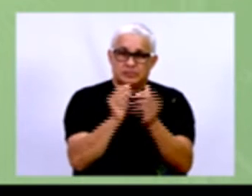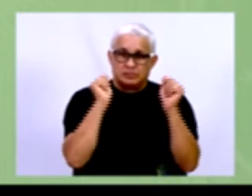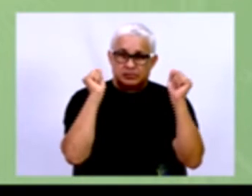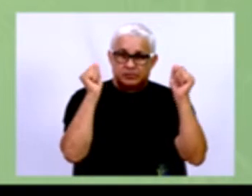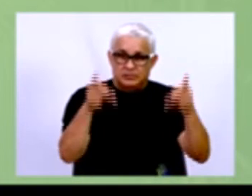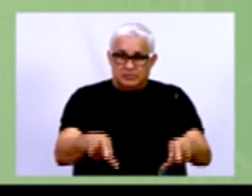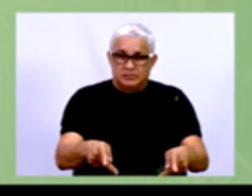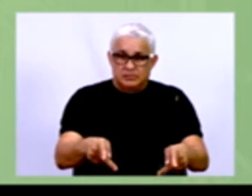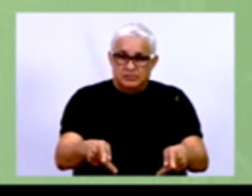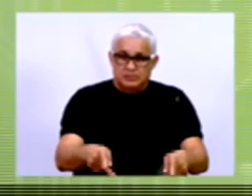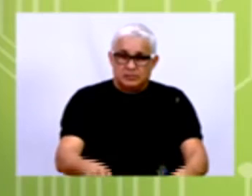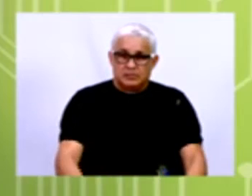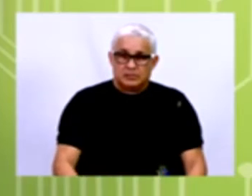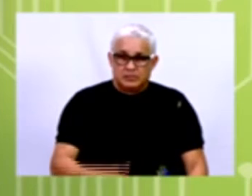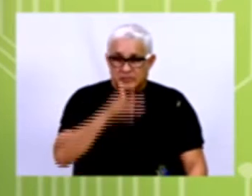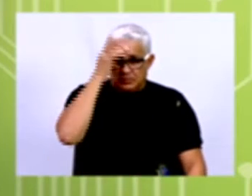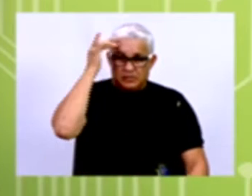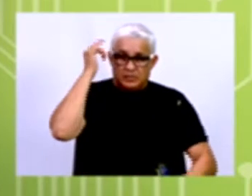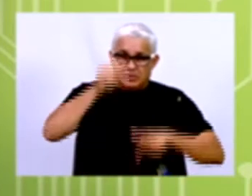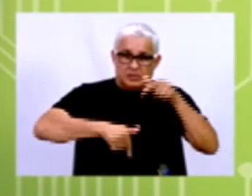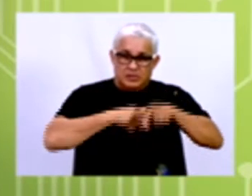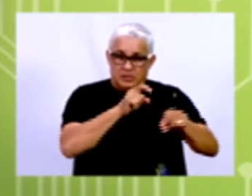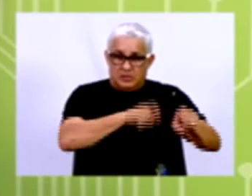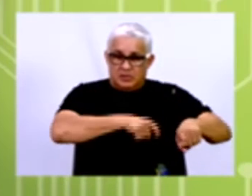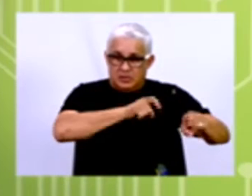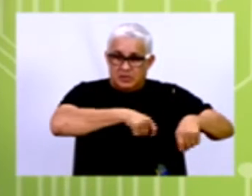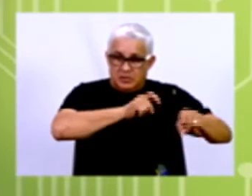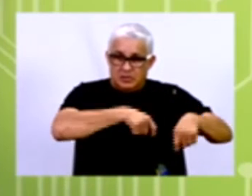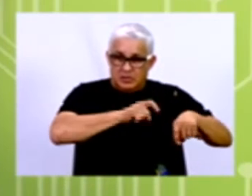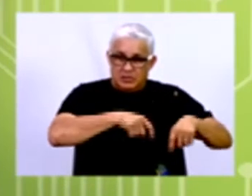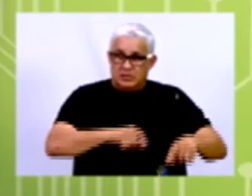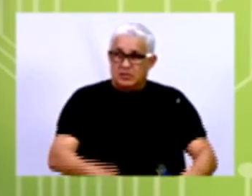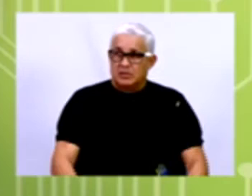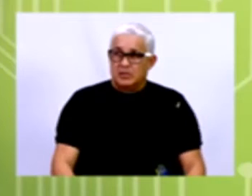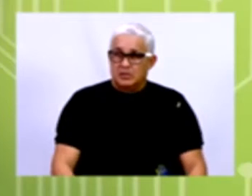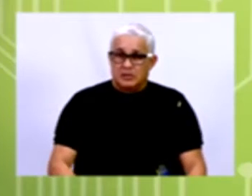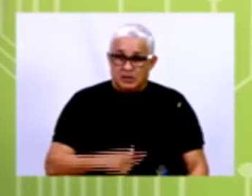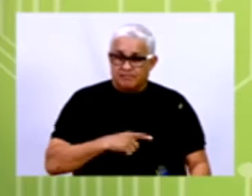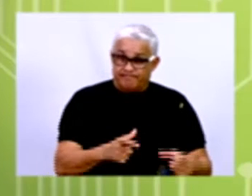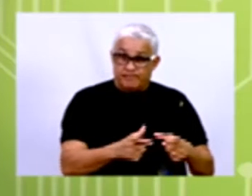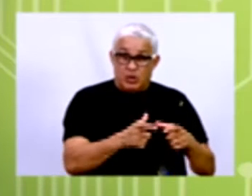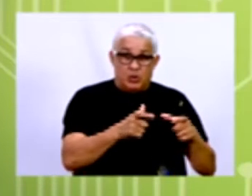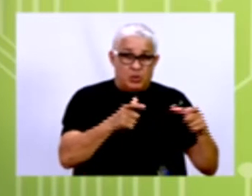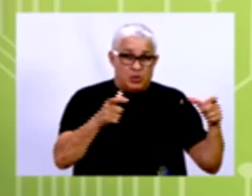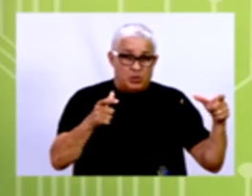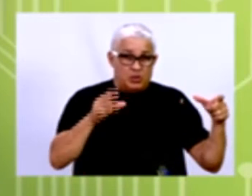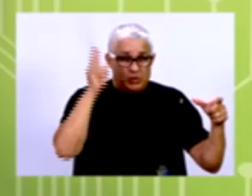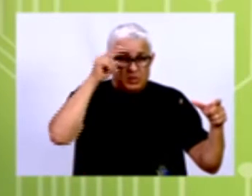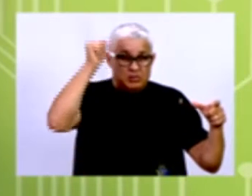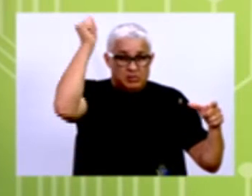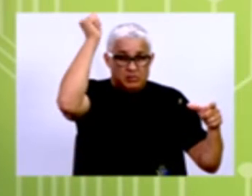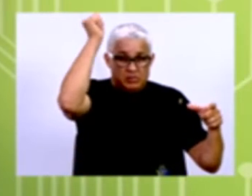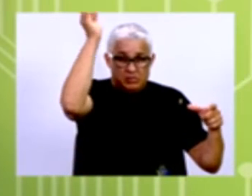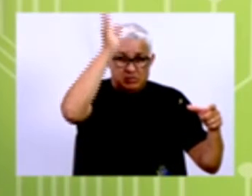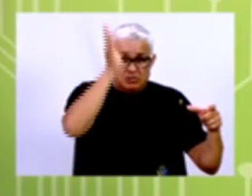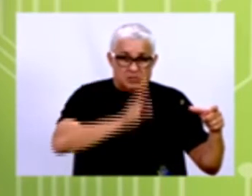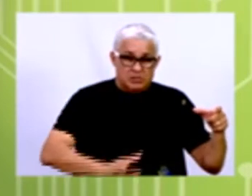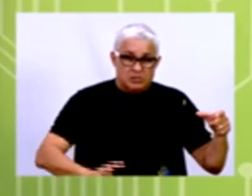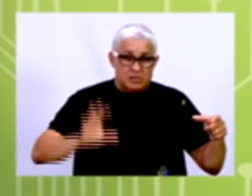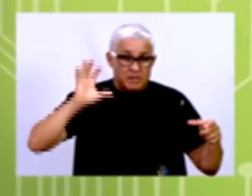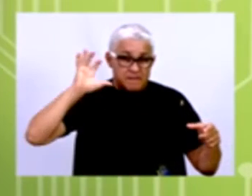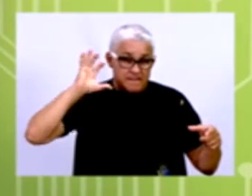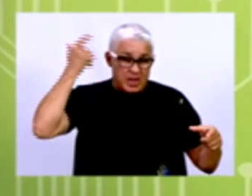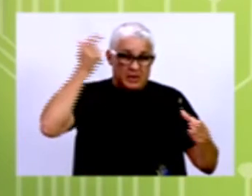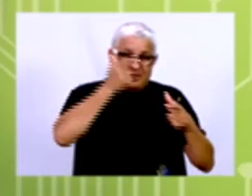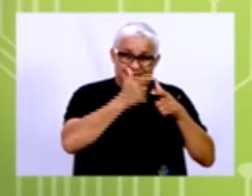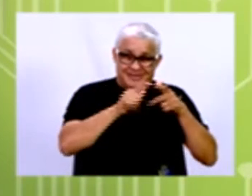aposentadoria para os trabalhadores rurais, a maior distribuição de renda da história do Brasil. Resolveu muitos problemas.